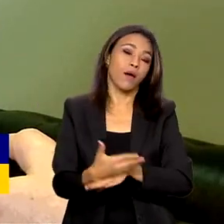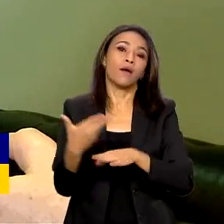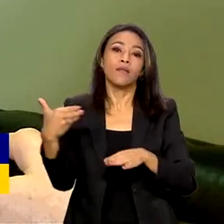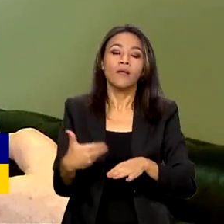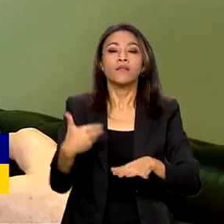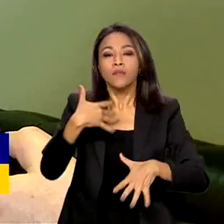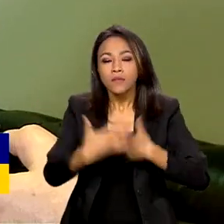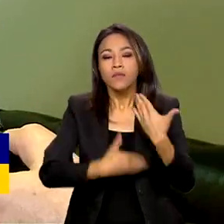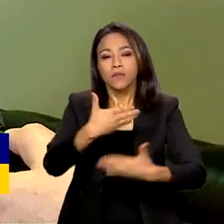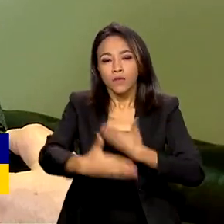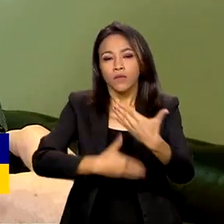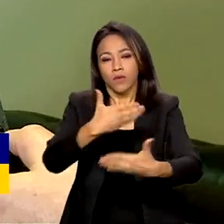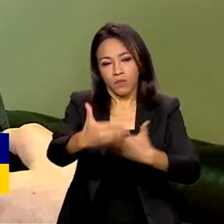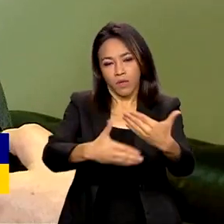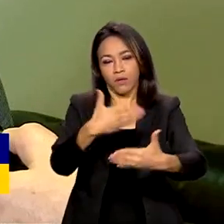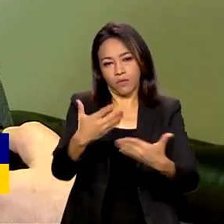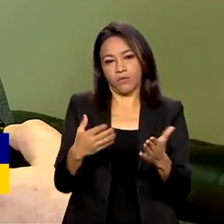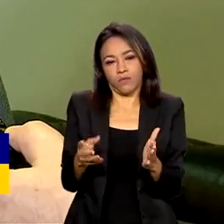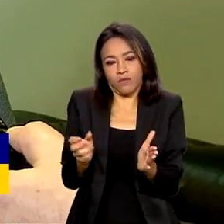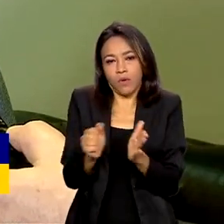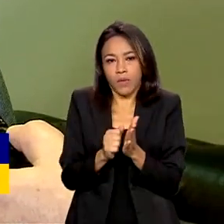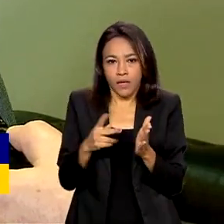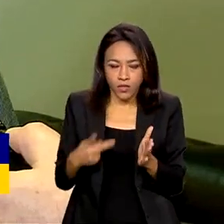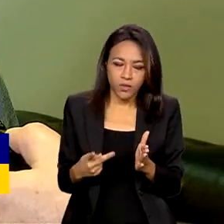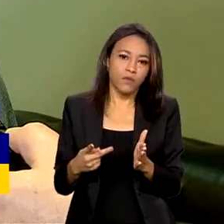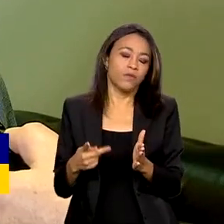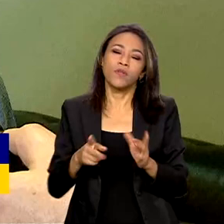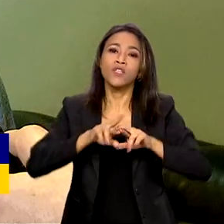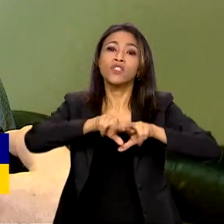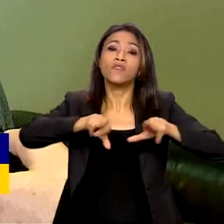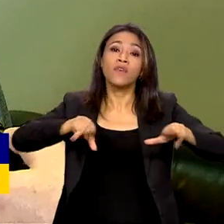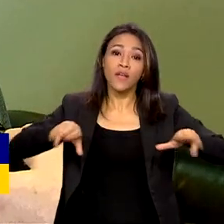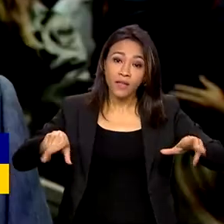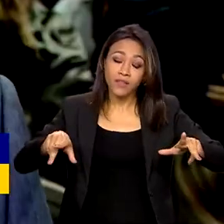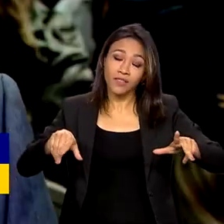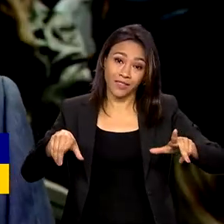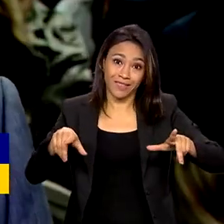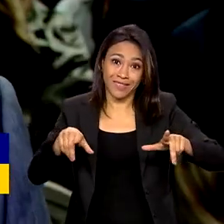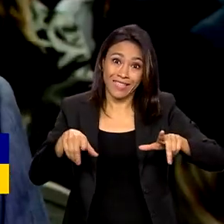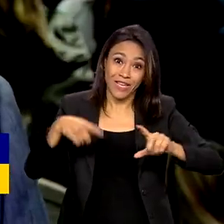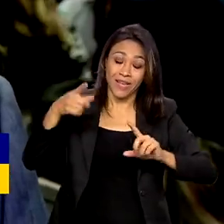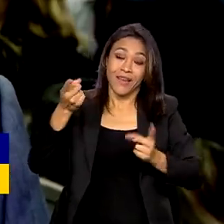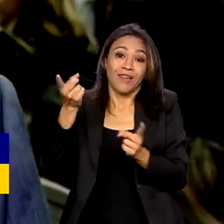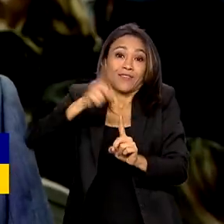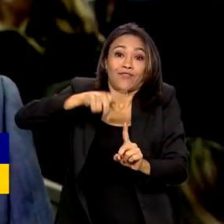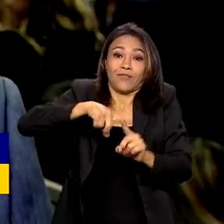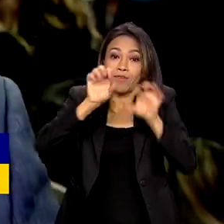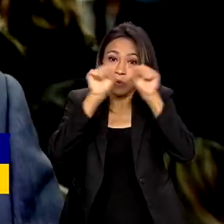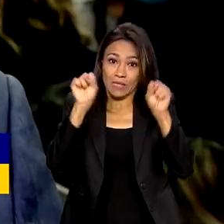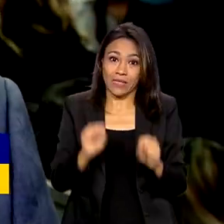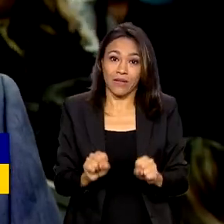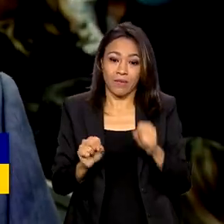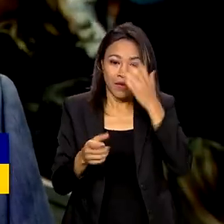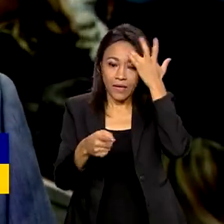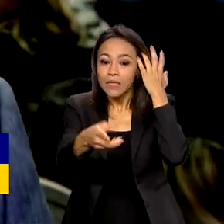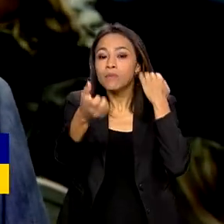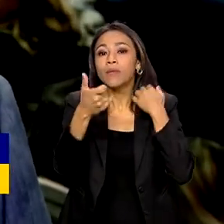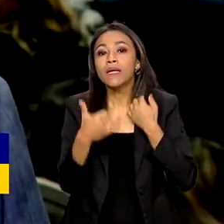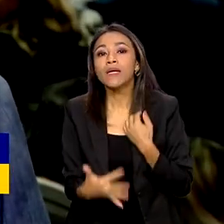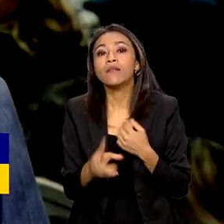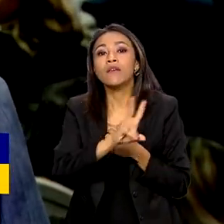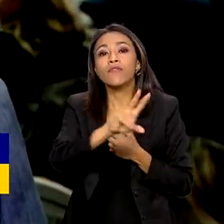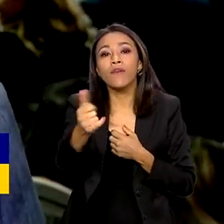de desenvolvimento do aplicativo e dos diferentes módulos do sistema. Vai dinamizar a integração